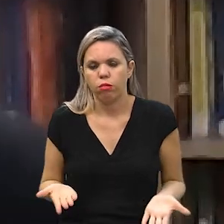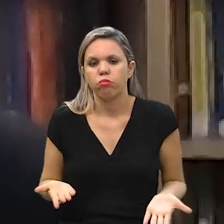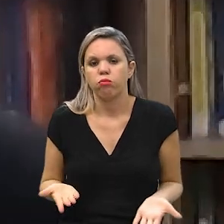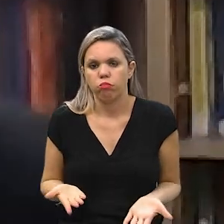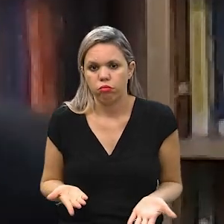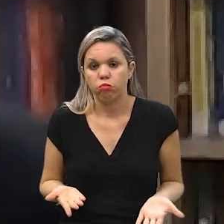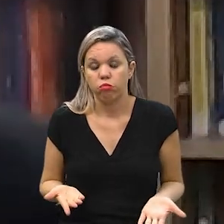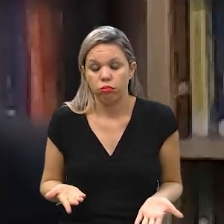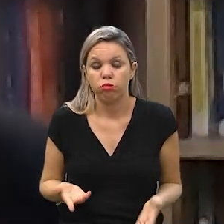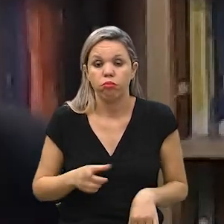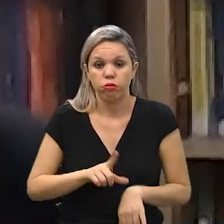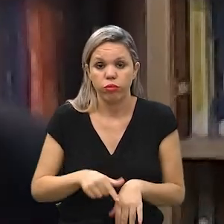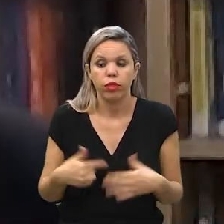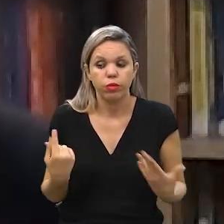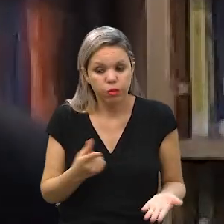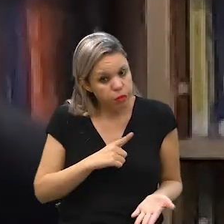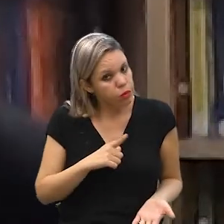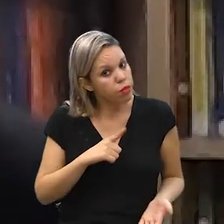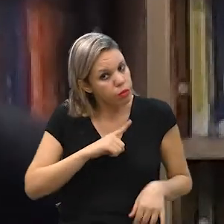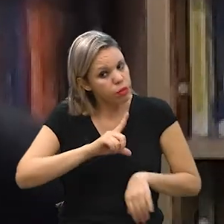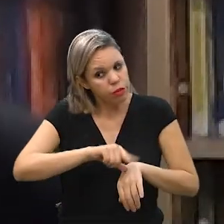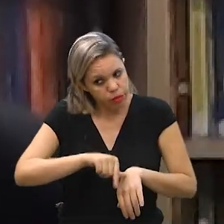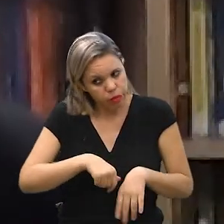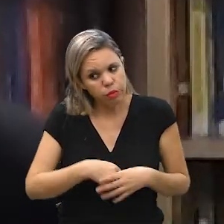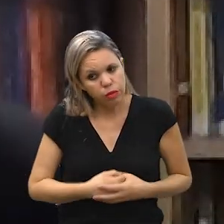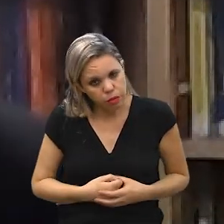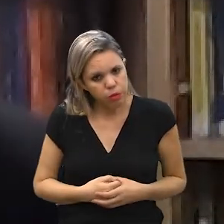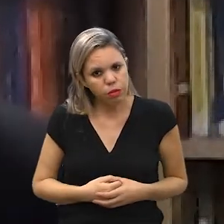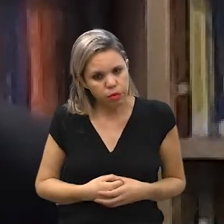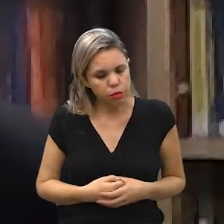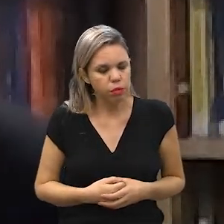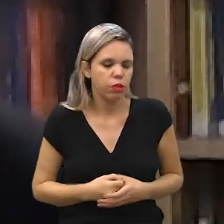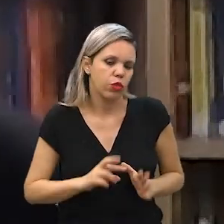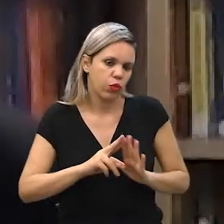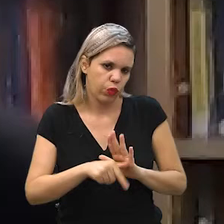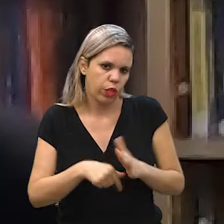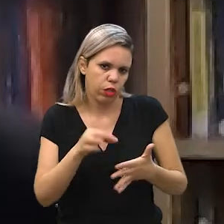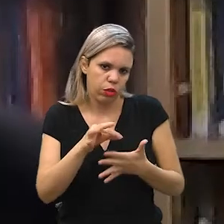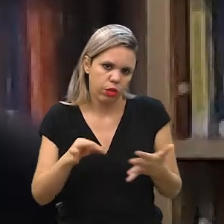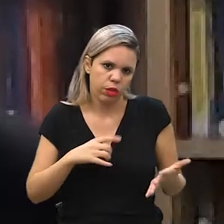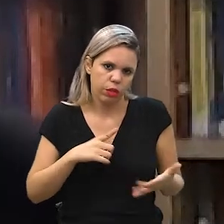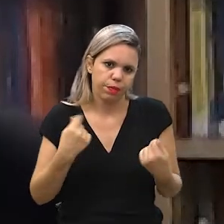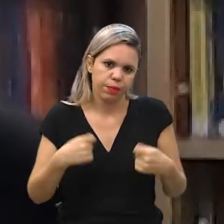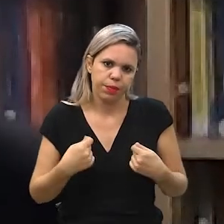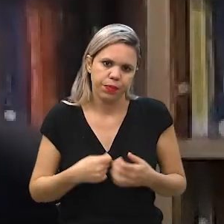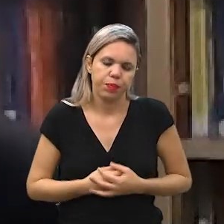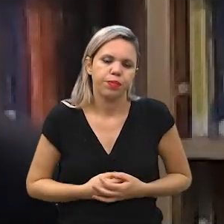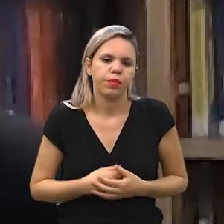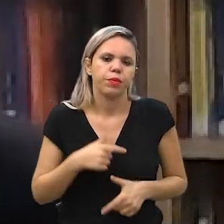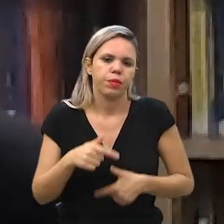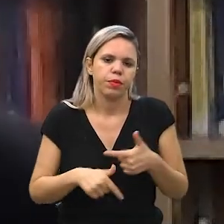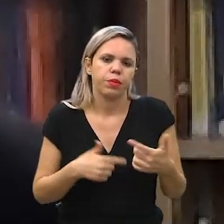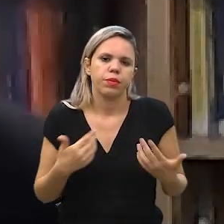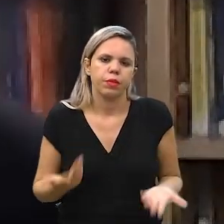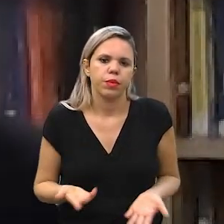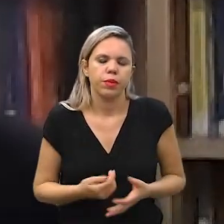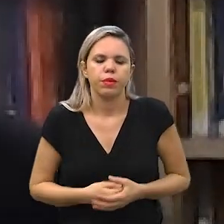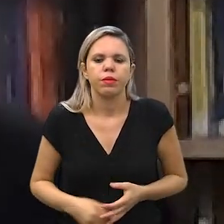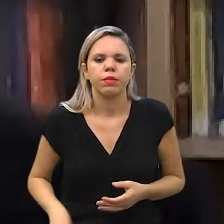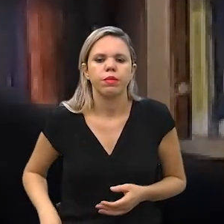recente. Então, a gente tem esse atraso em vários pontos aí que a gente precisa trabalhar,